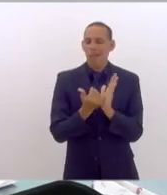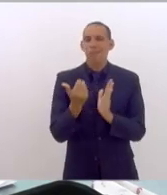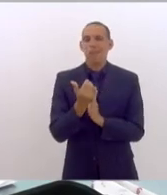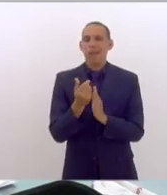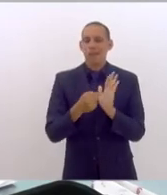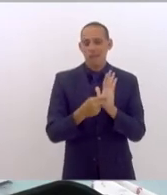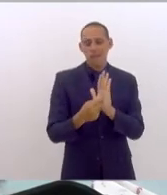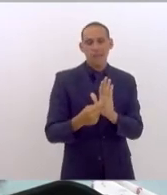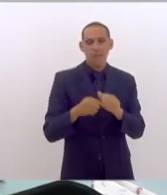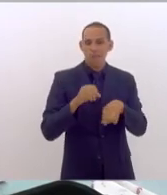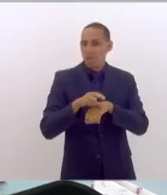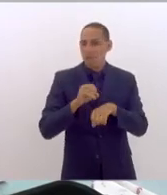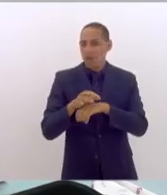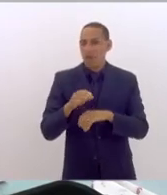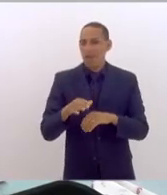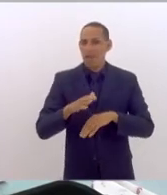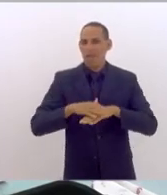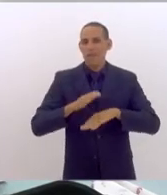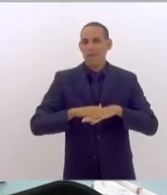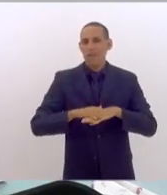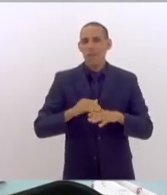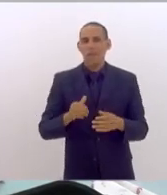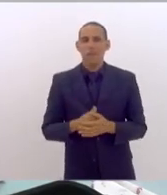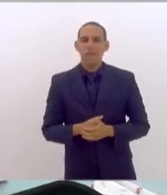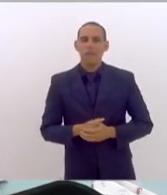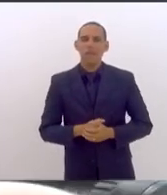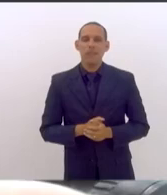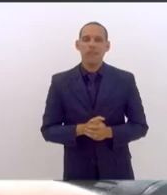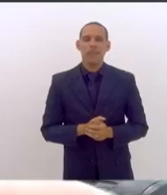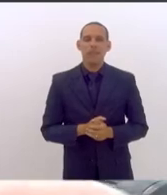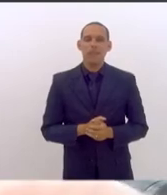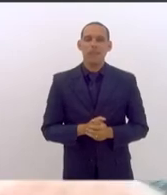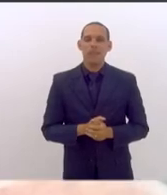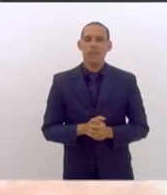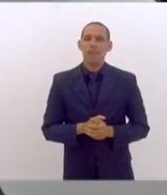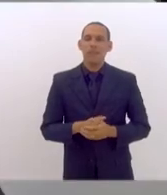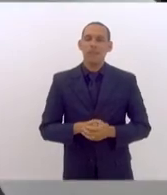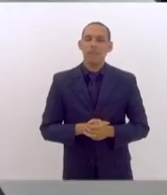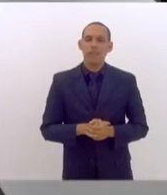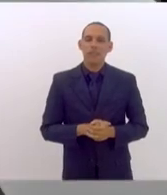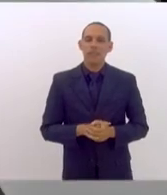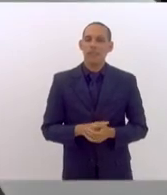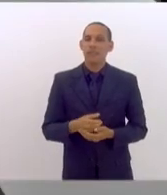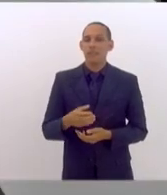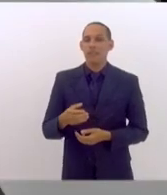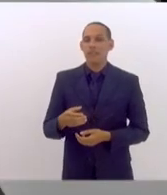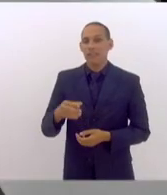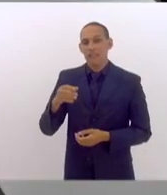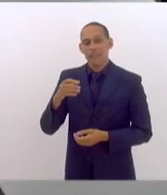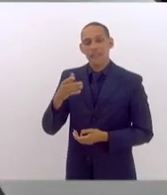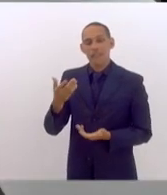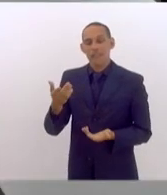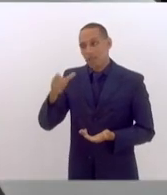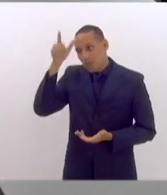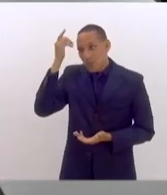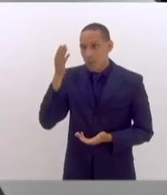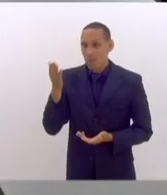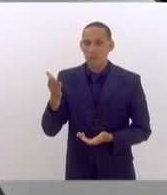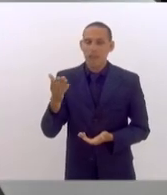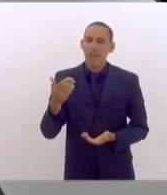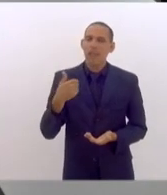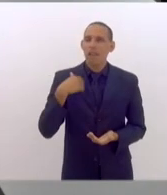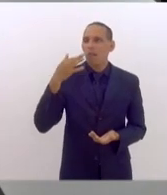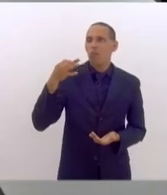acrescentar essas observações que foram feitas as quais eu agradeço pelas Graças a Deus nos palcos para o deck pensando no